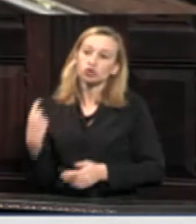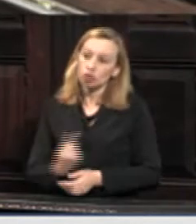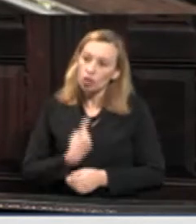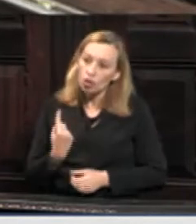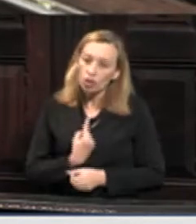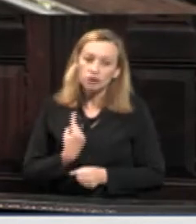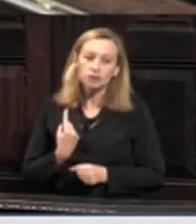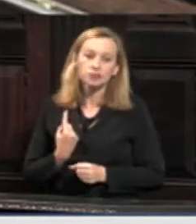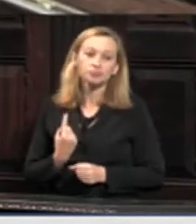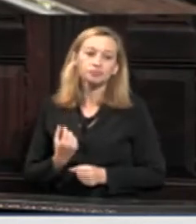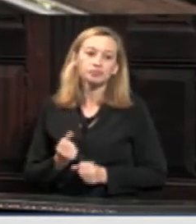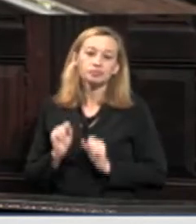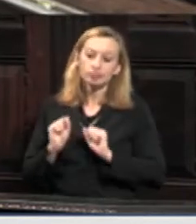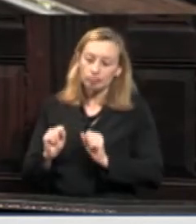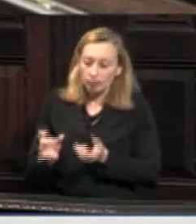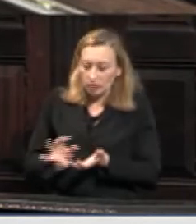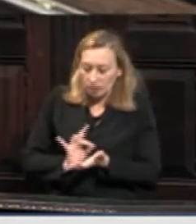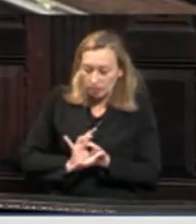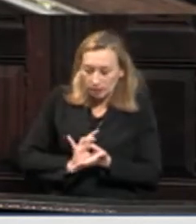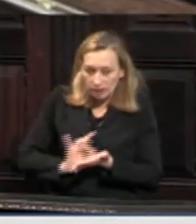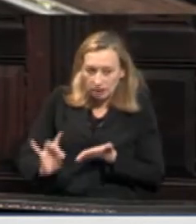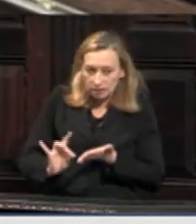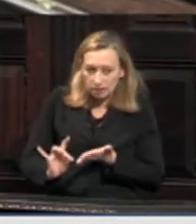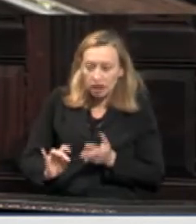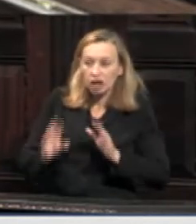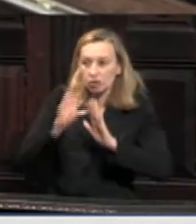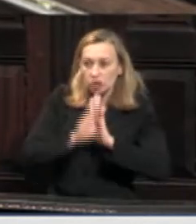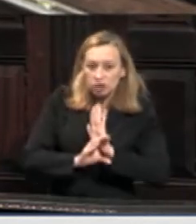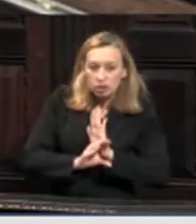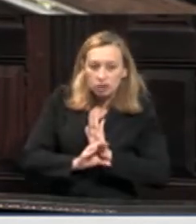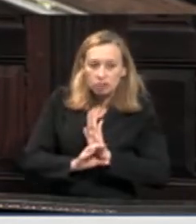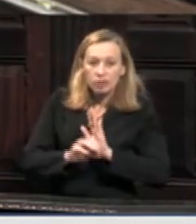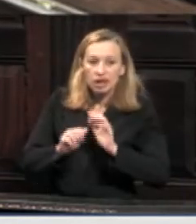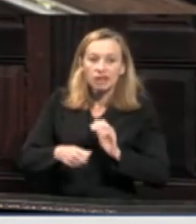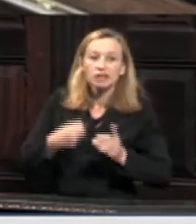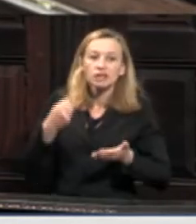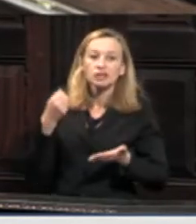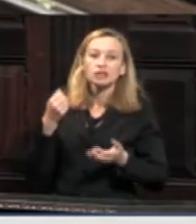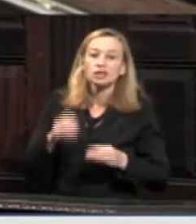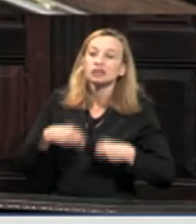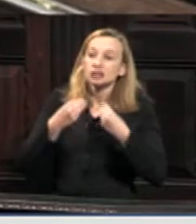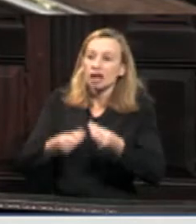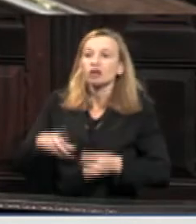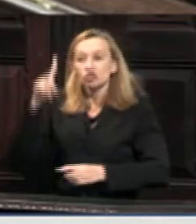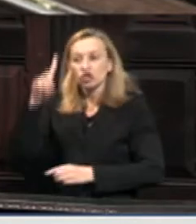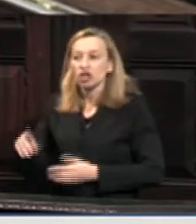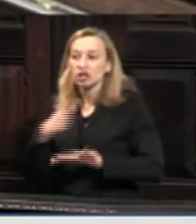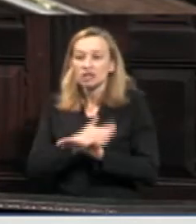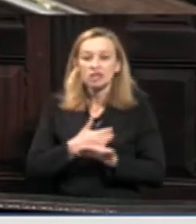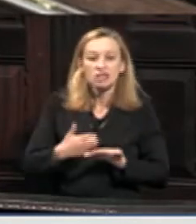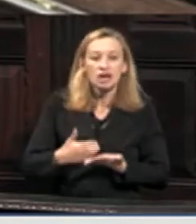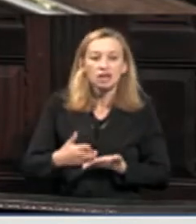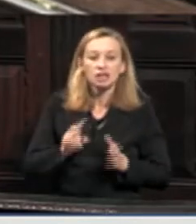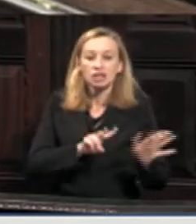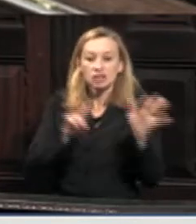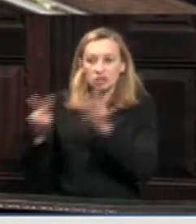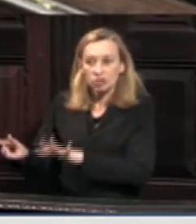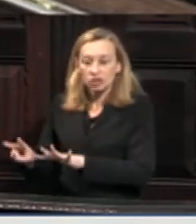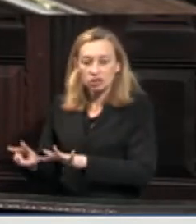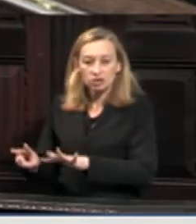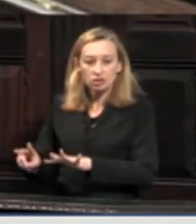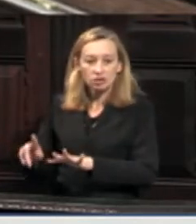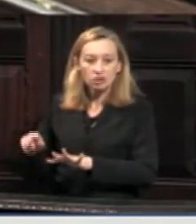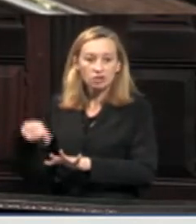sejamos coautores de uma emenda para garantir na LOA que se abre na semana que vem Informação relevante. uma parte